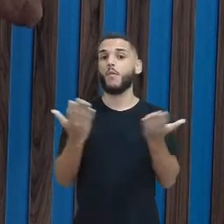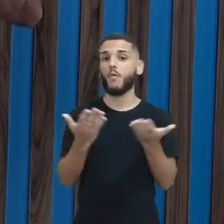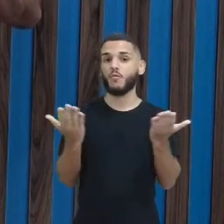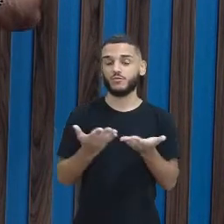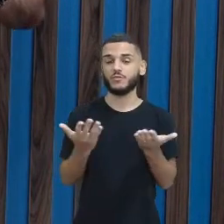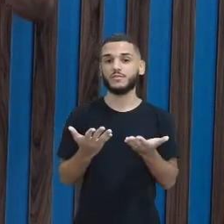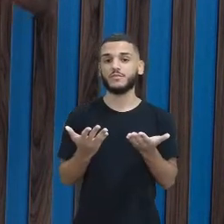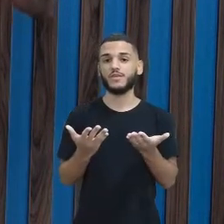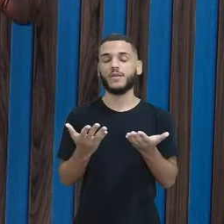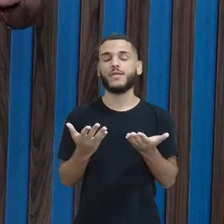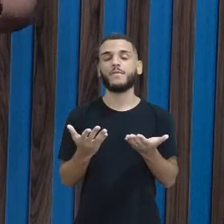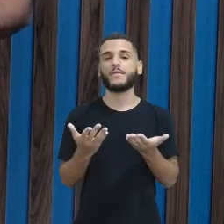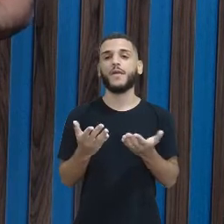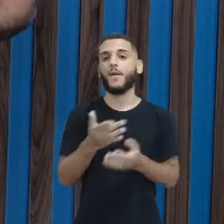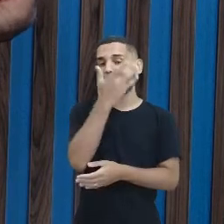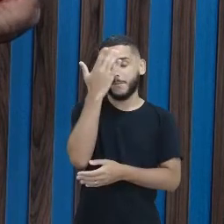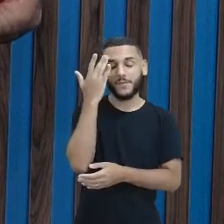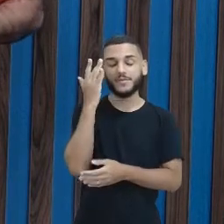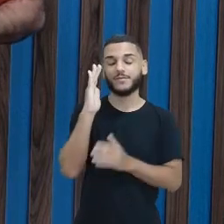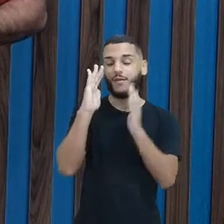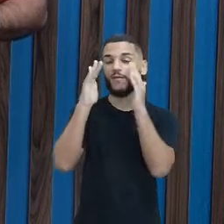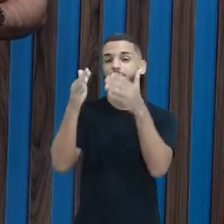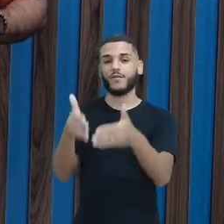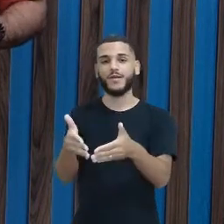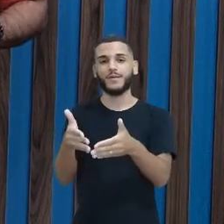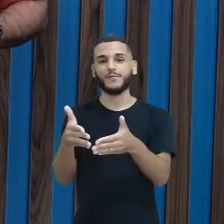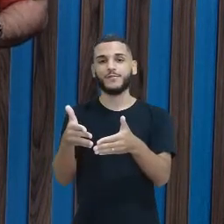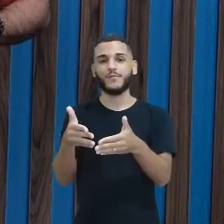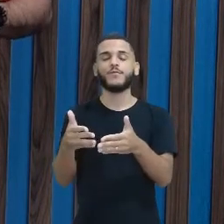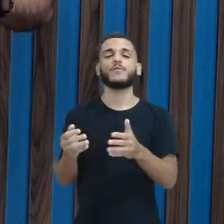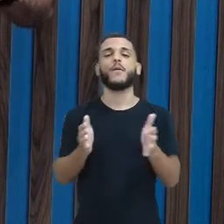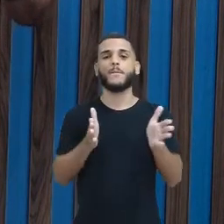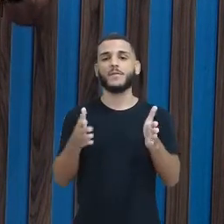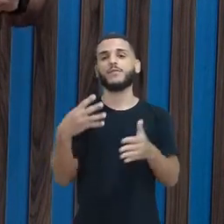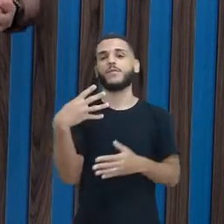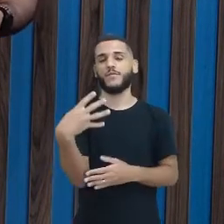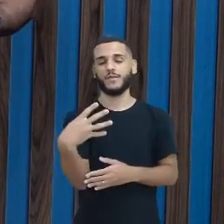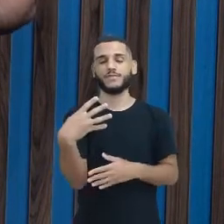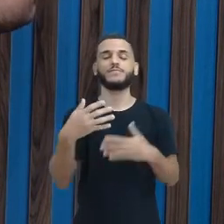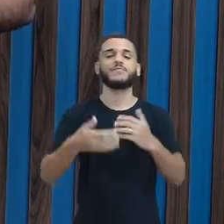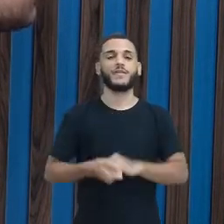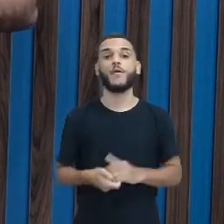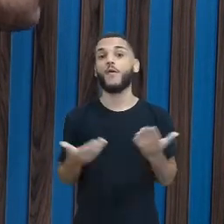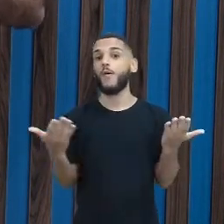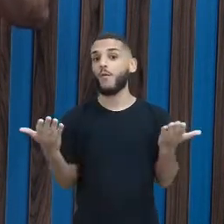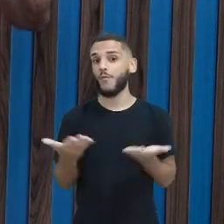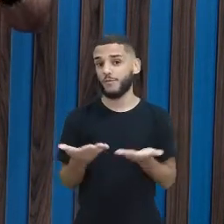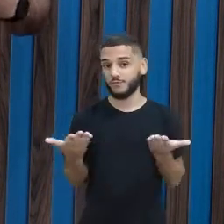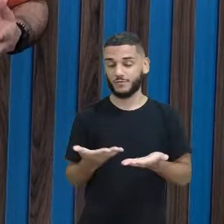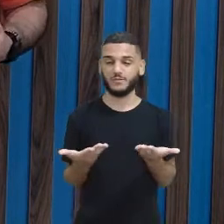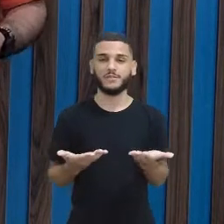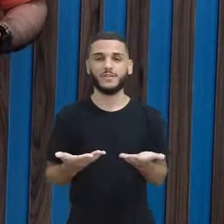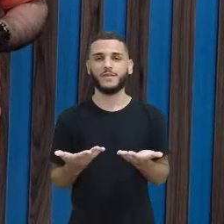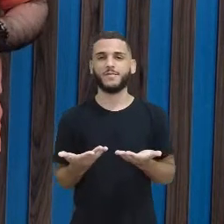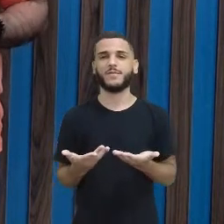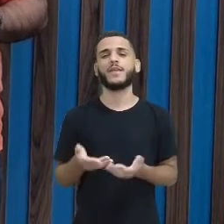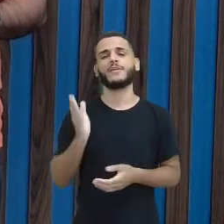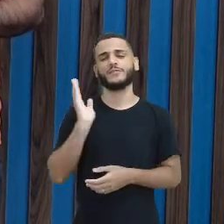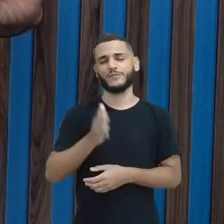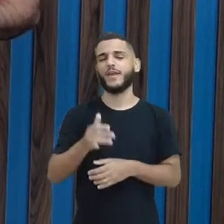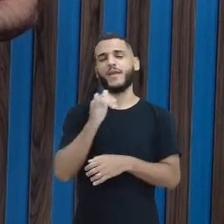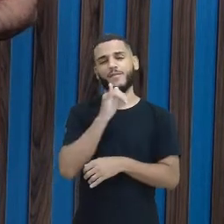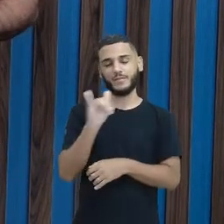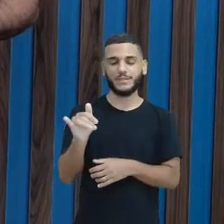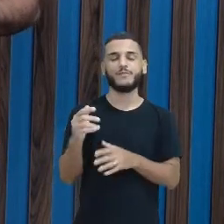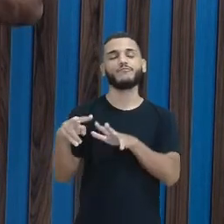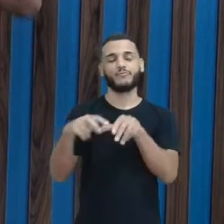as turminhas, né, do módulo 4. E hoje, como nós já anunciamos na